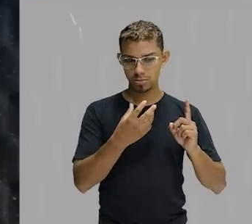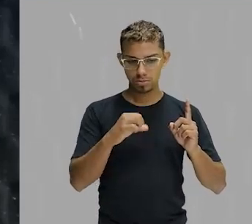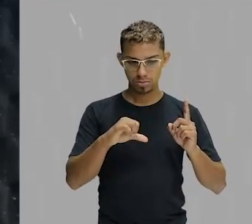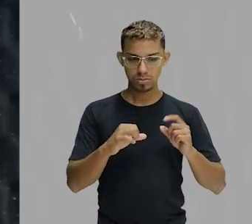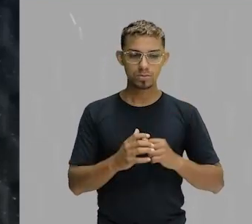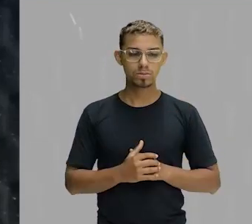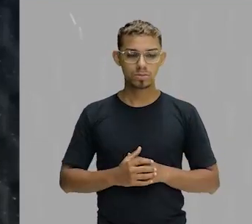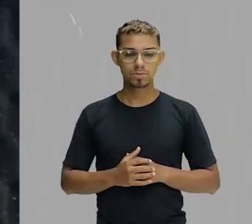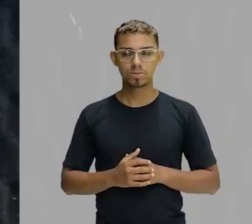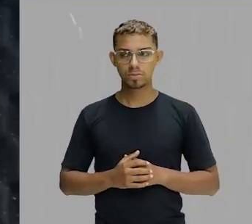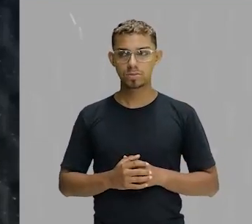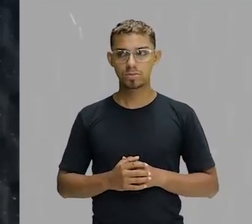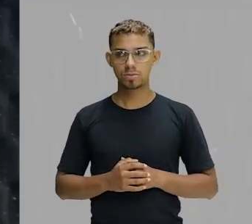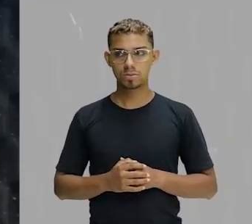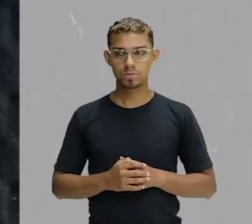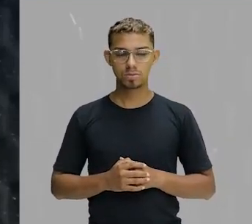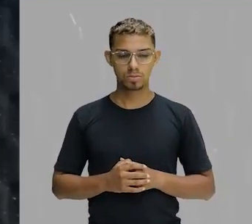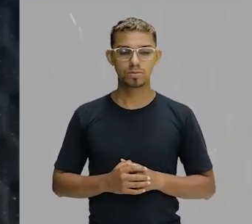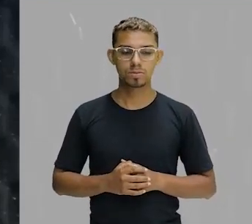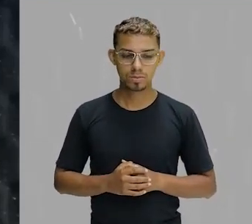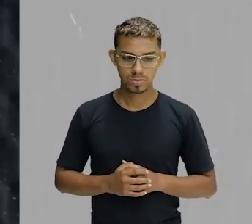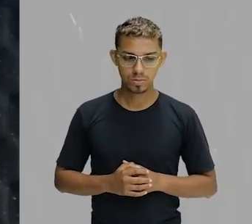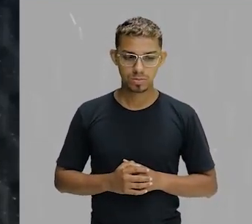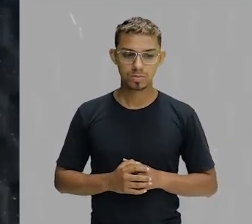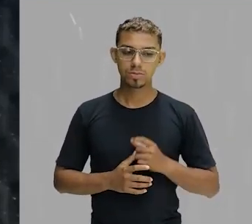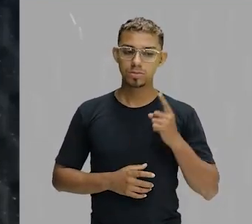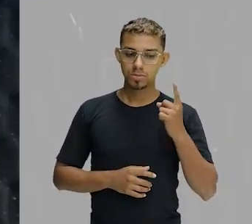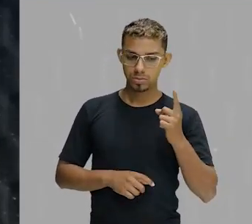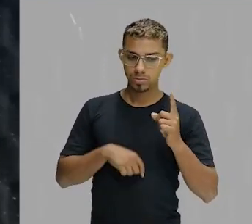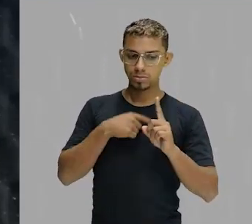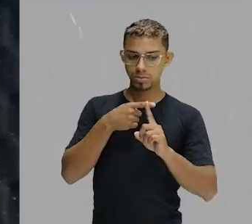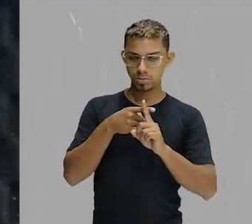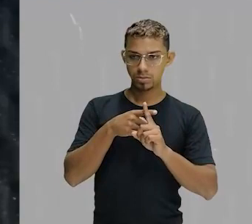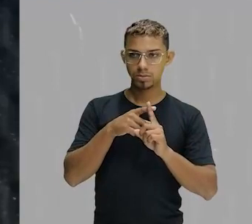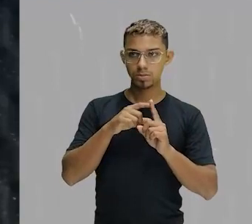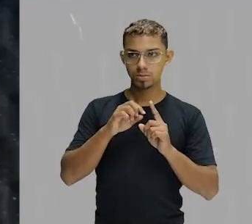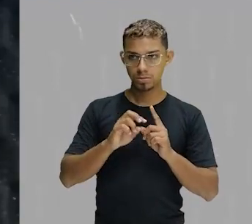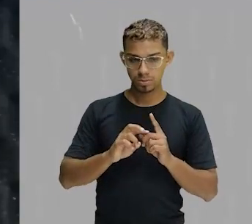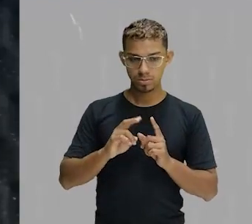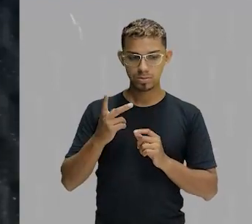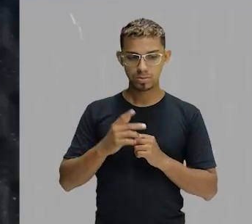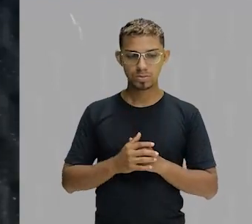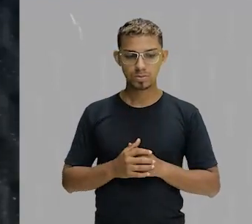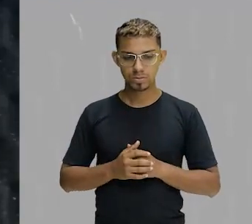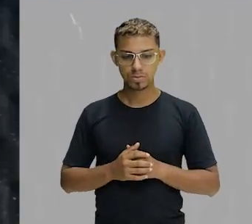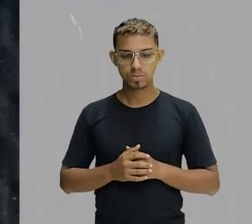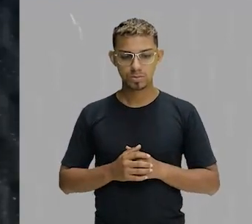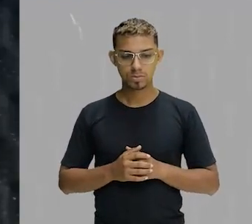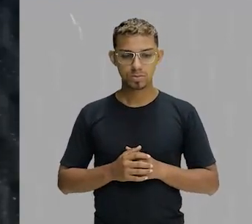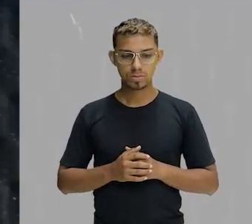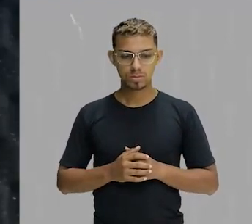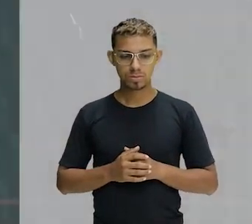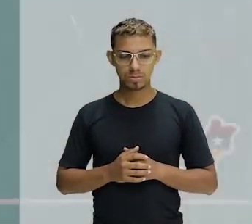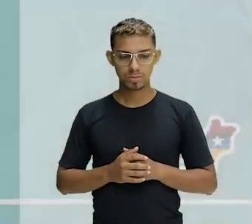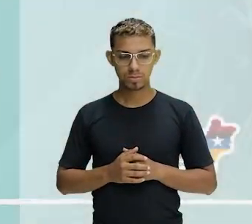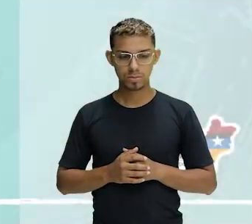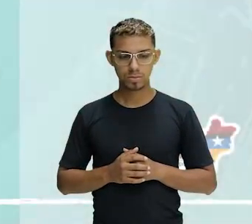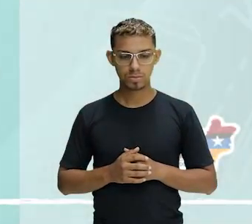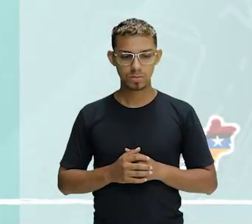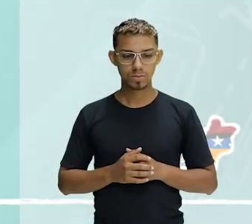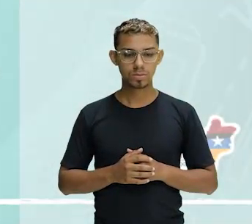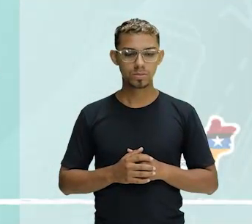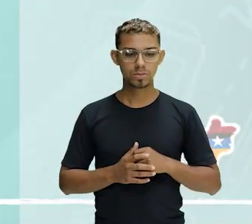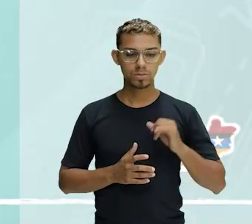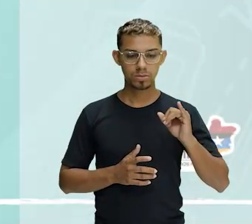1,3439. Lembra que eu tenho o 1 somando, significa dizer que ele vai passar subtraindo. Portanto,